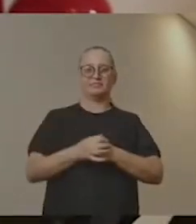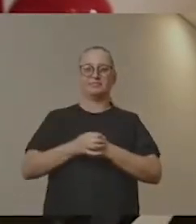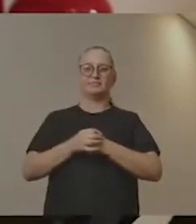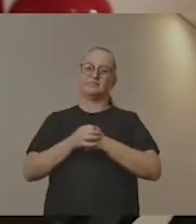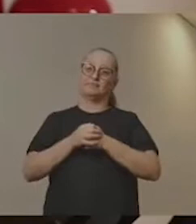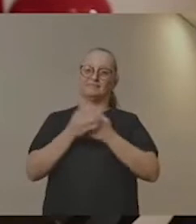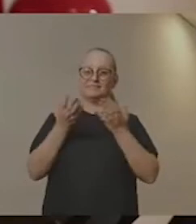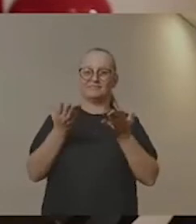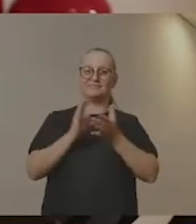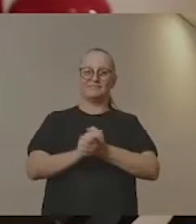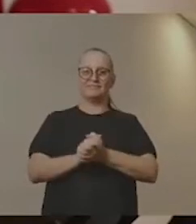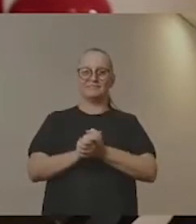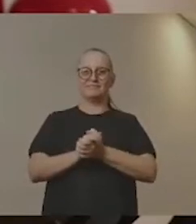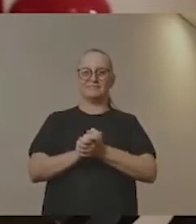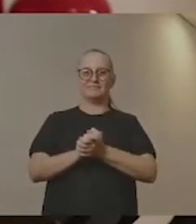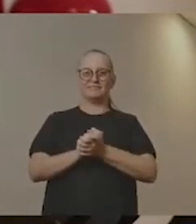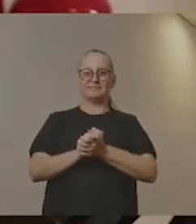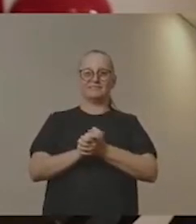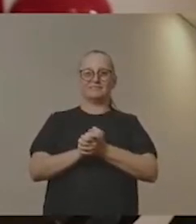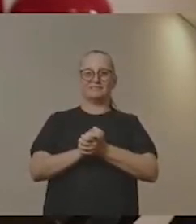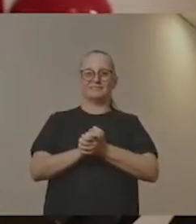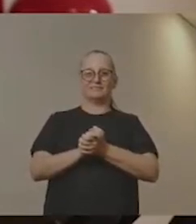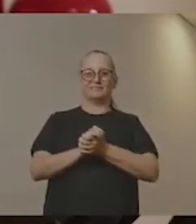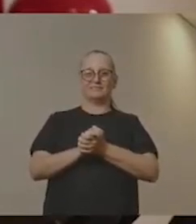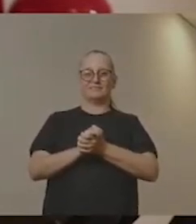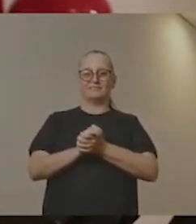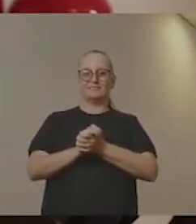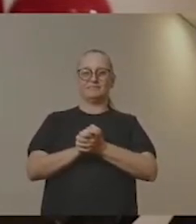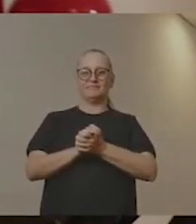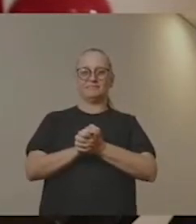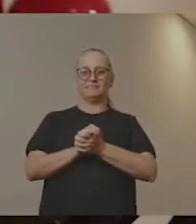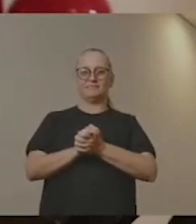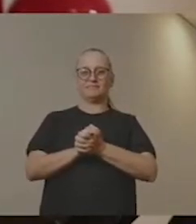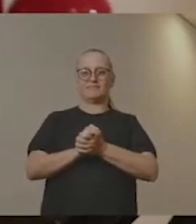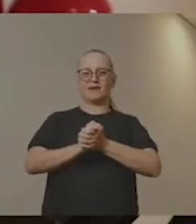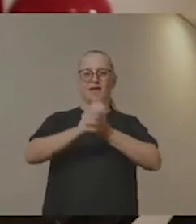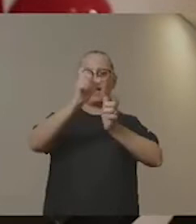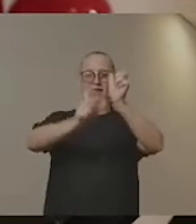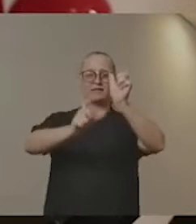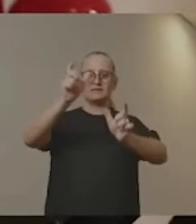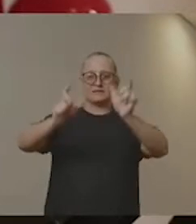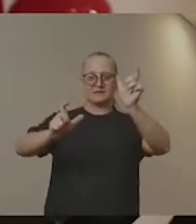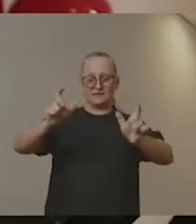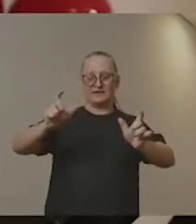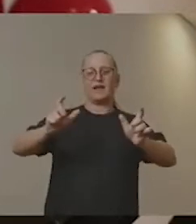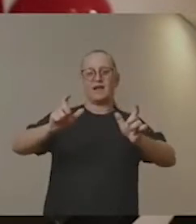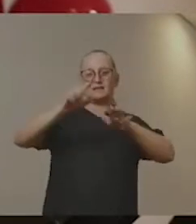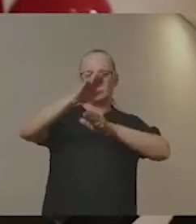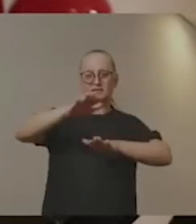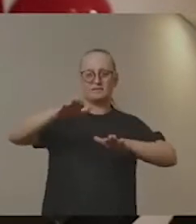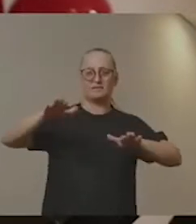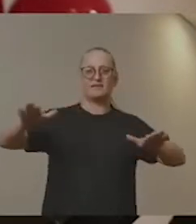eu acho que todas as crianças conseguem, não todas, mas a maioria das crianças conseguem achar